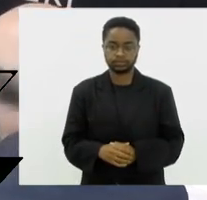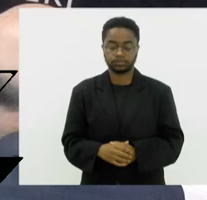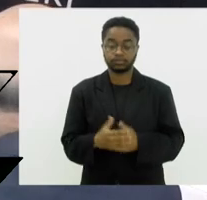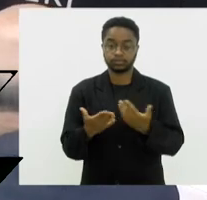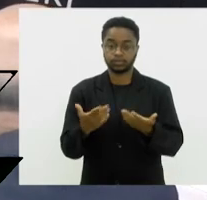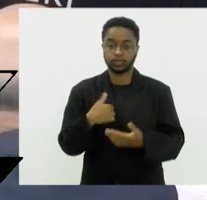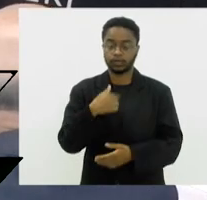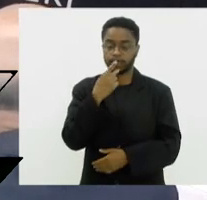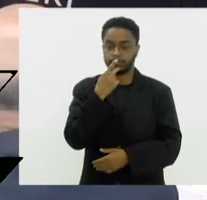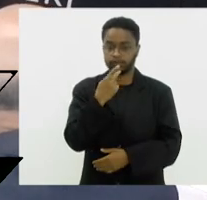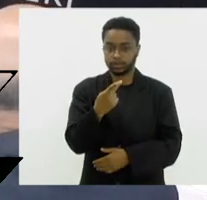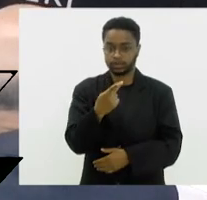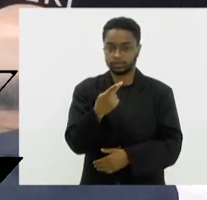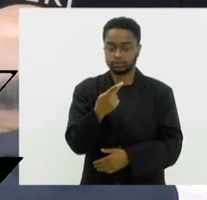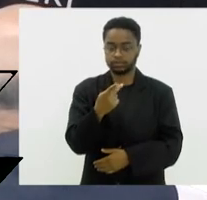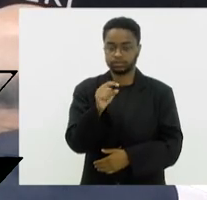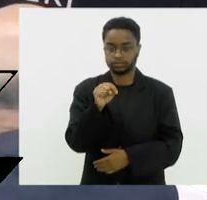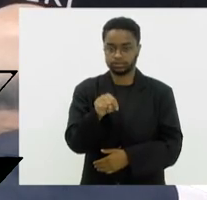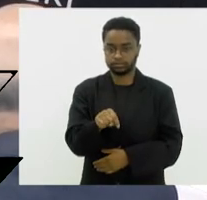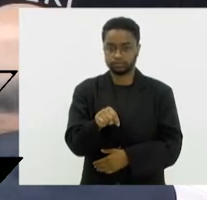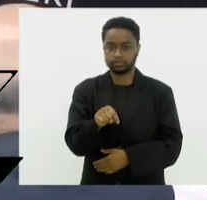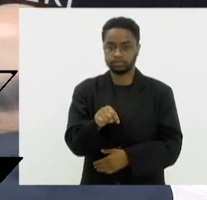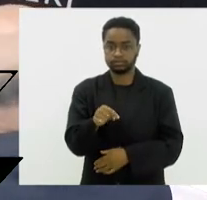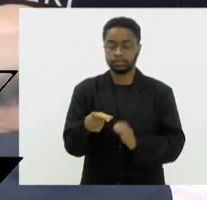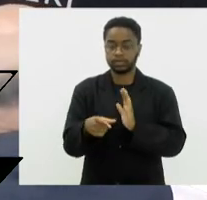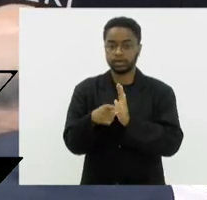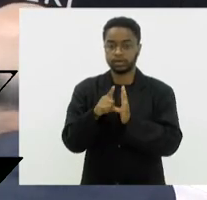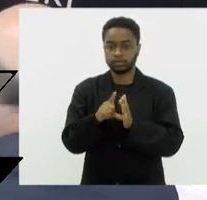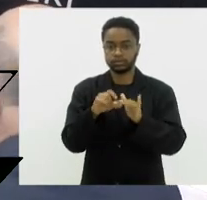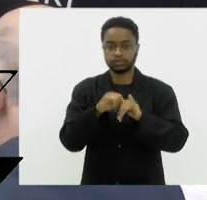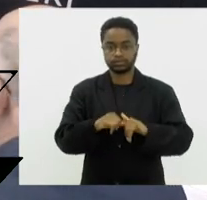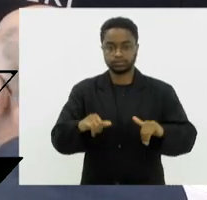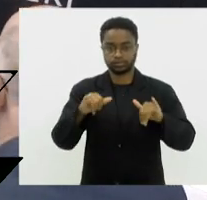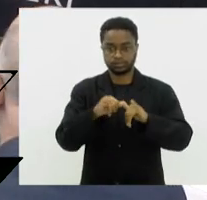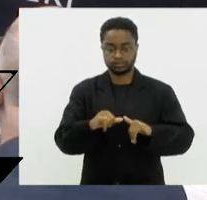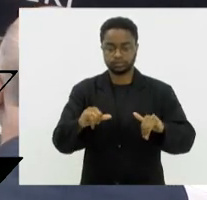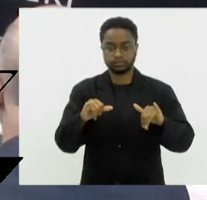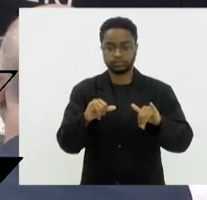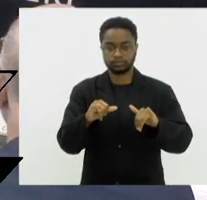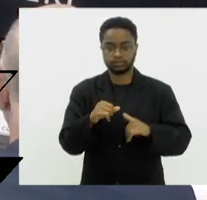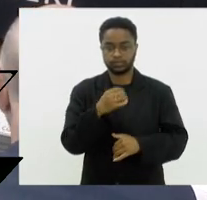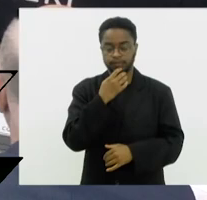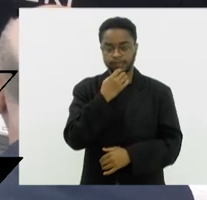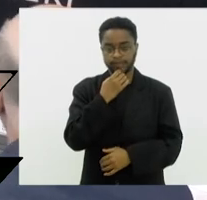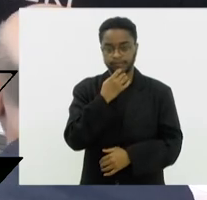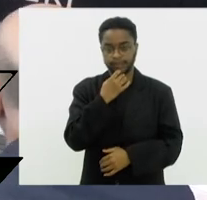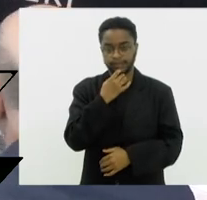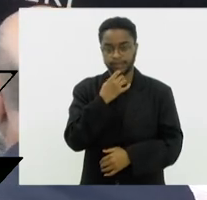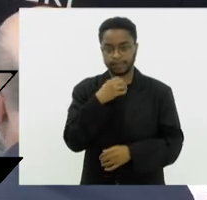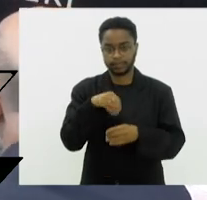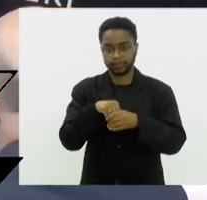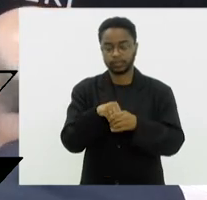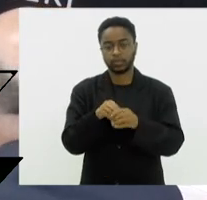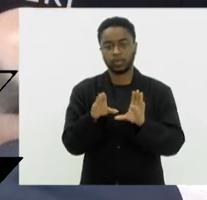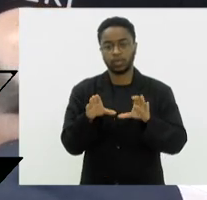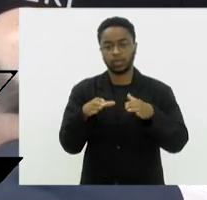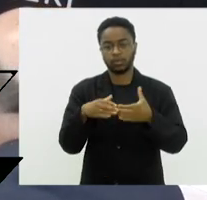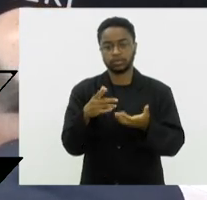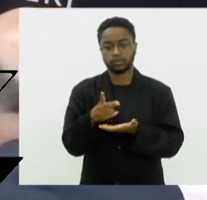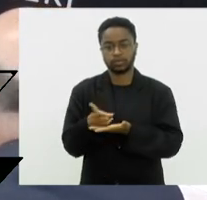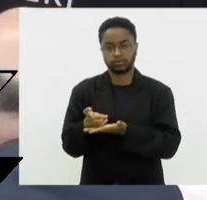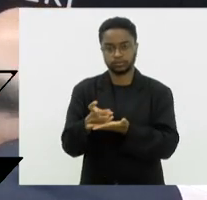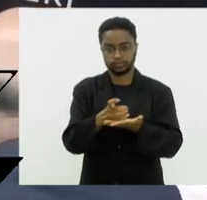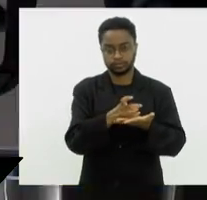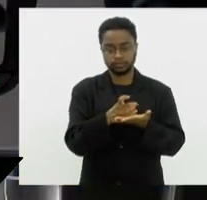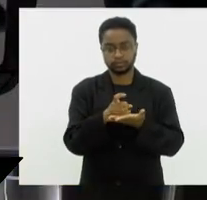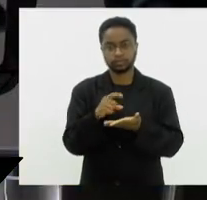aqui que, antes da campanha de governador, na Comissão de Tributação,